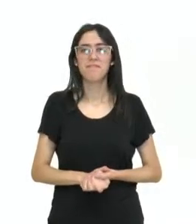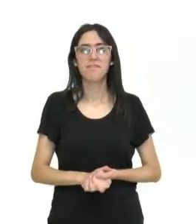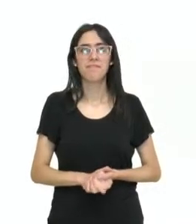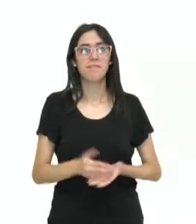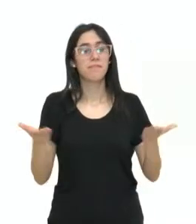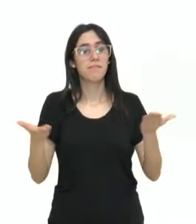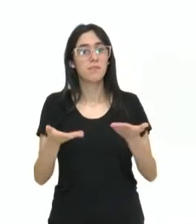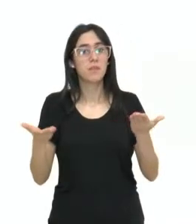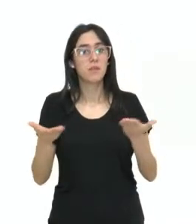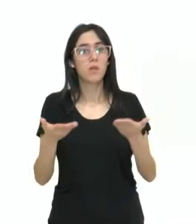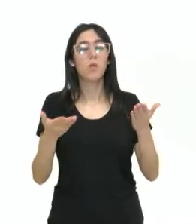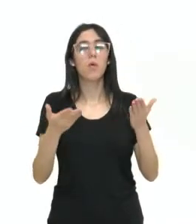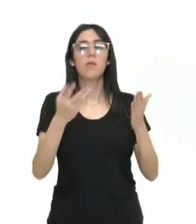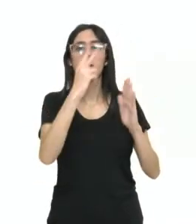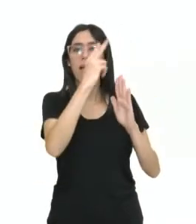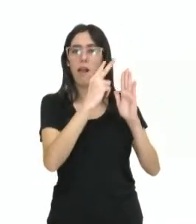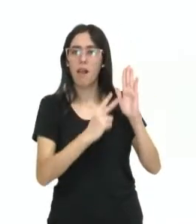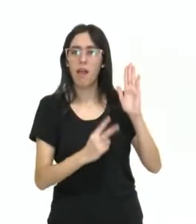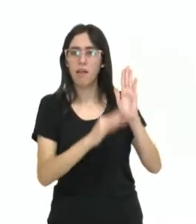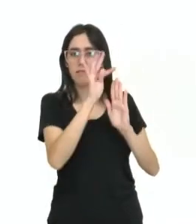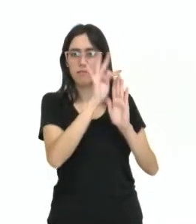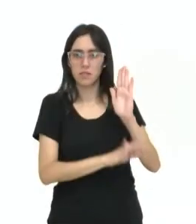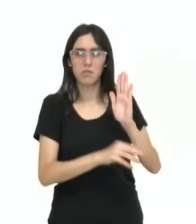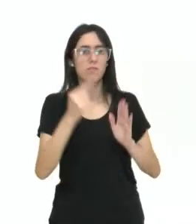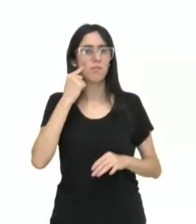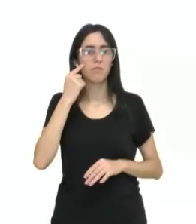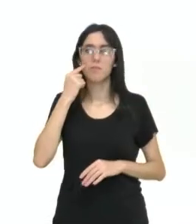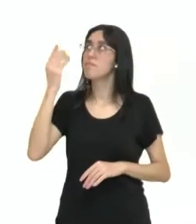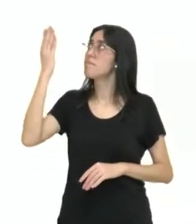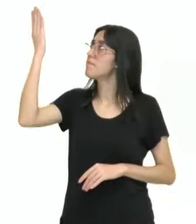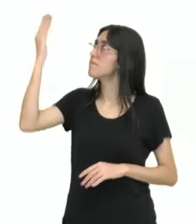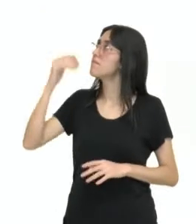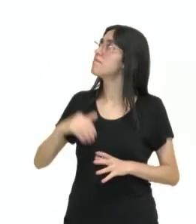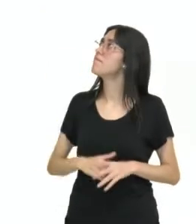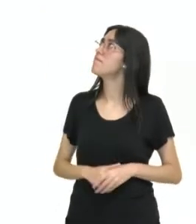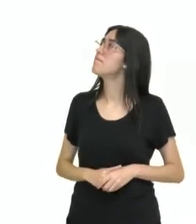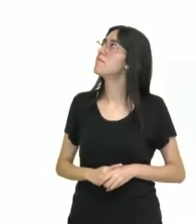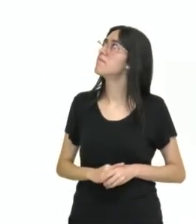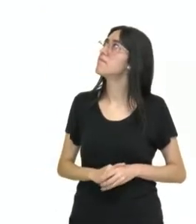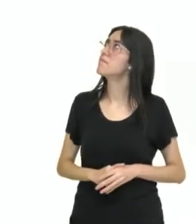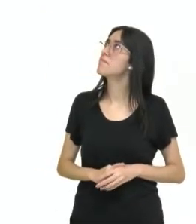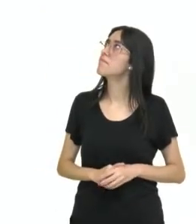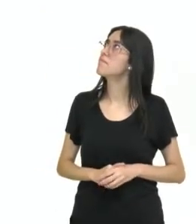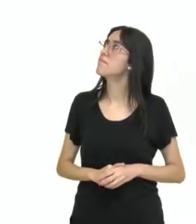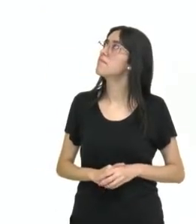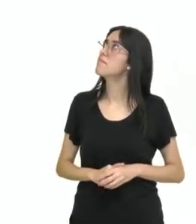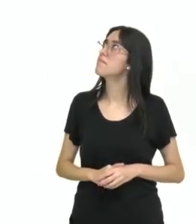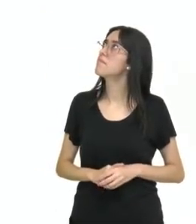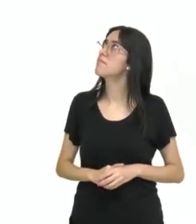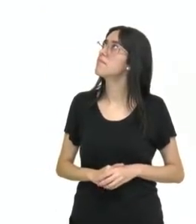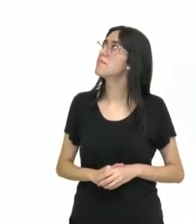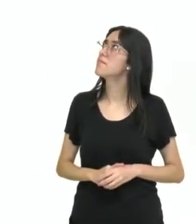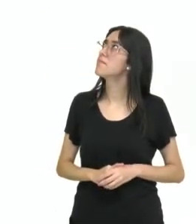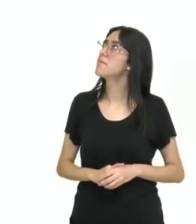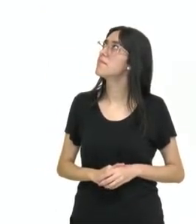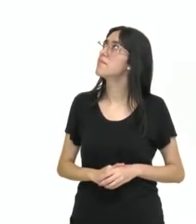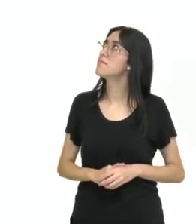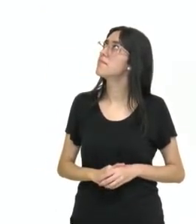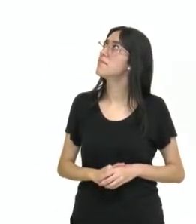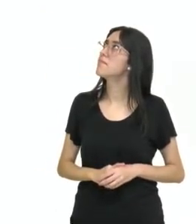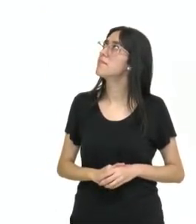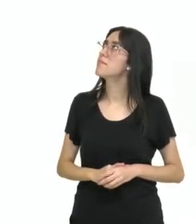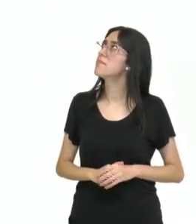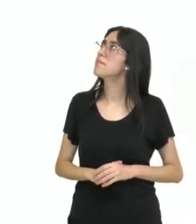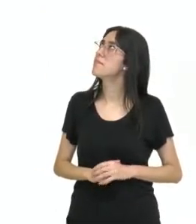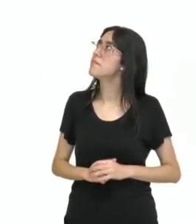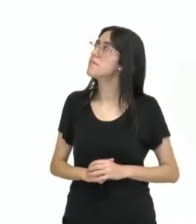Agora nós vamos a ler. Espanhóles visto por el mundo, assim nos ven desde las